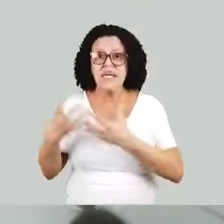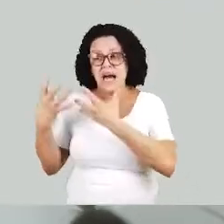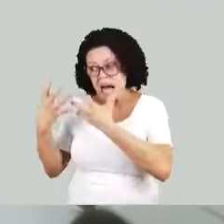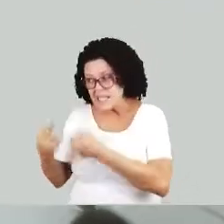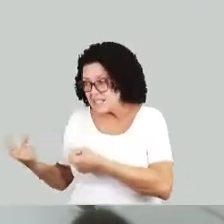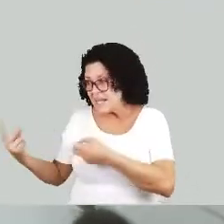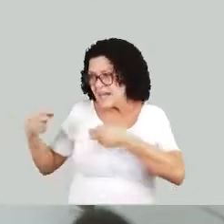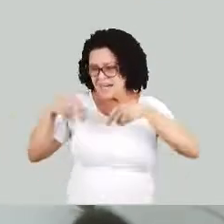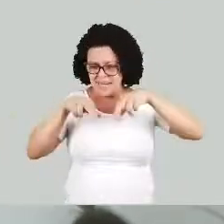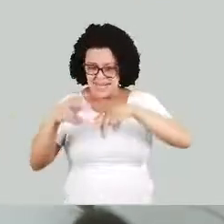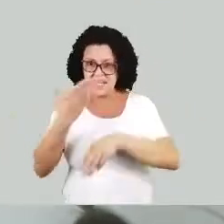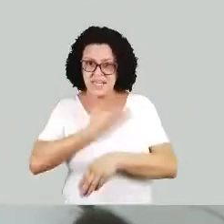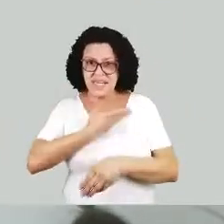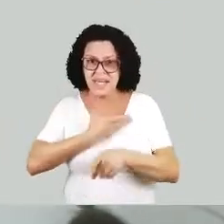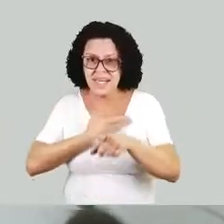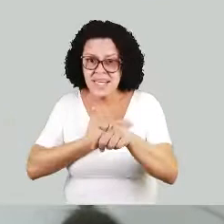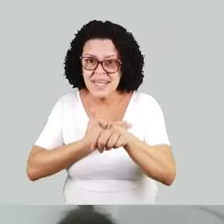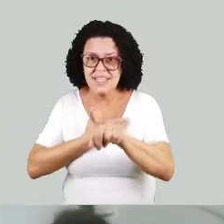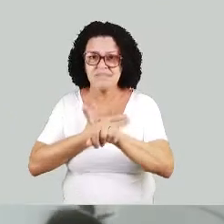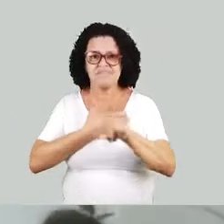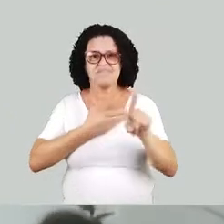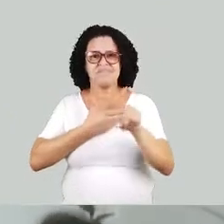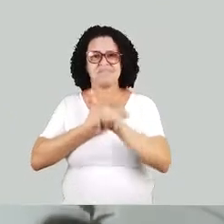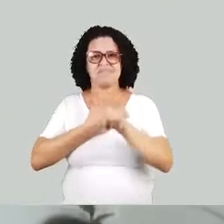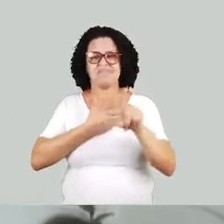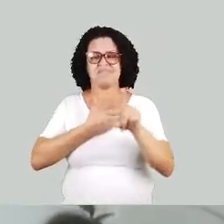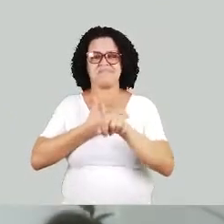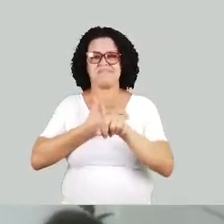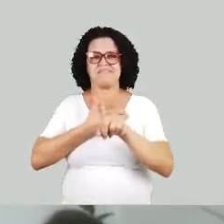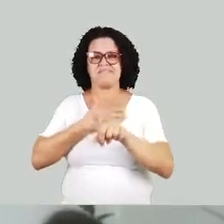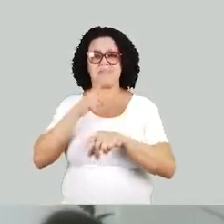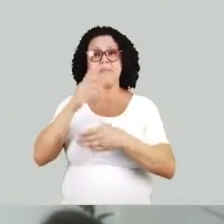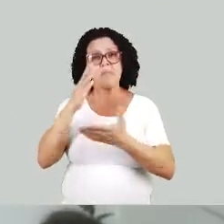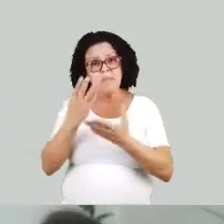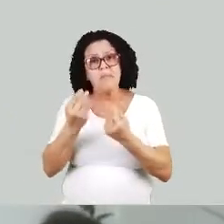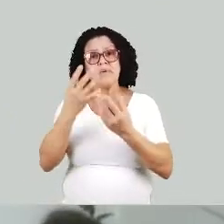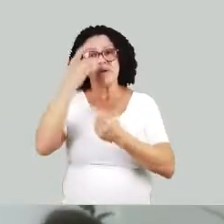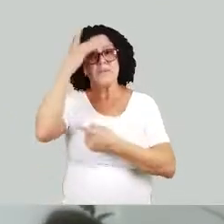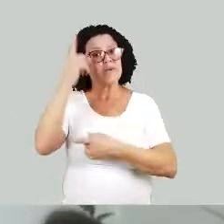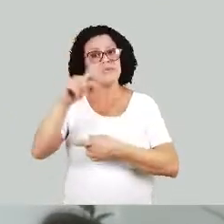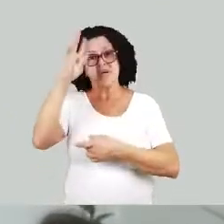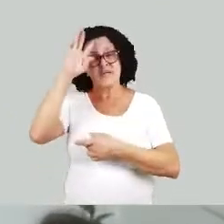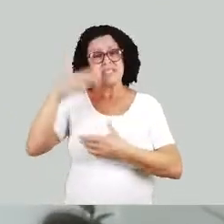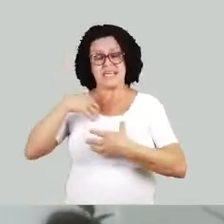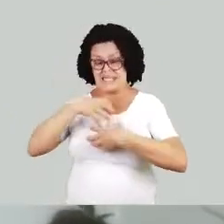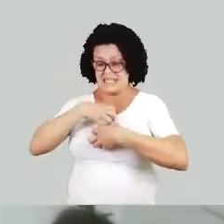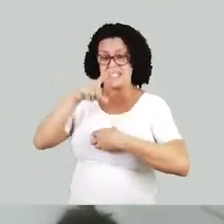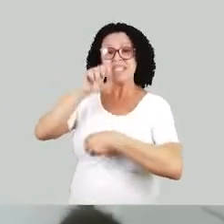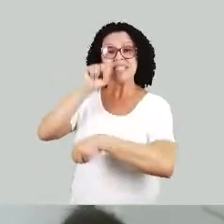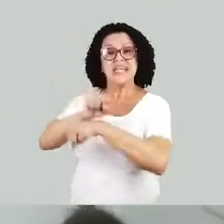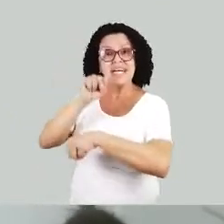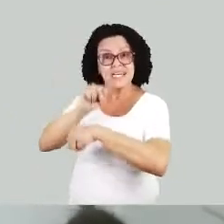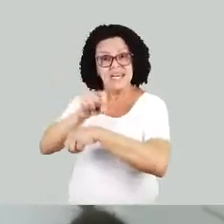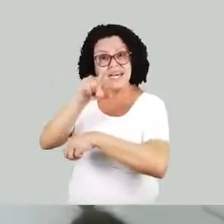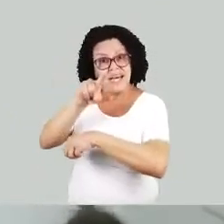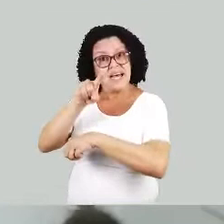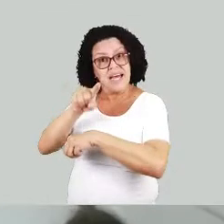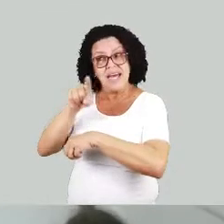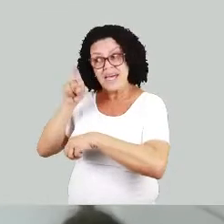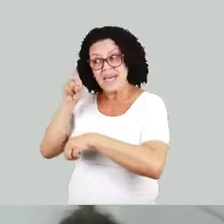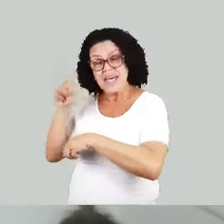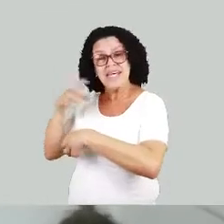Não. Muitas pessoas nem sabem que te magoaram e às vezes a gente está aqui esperando